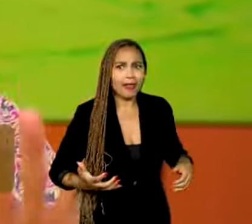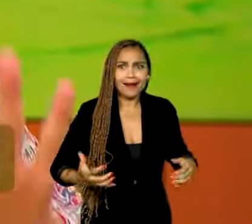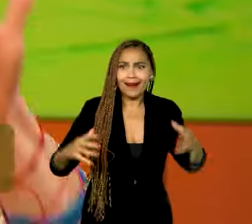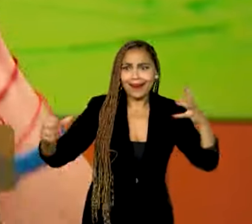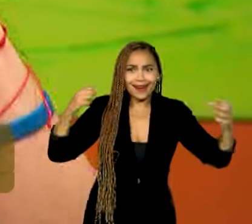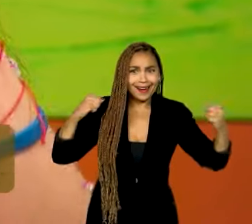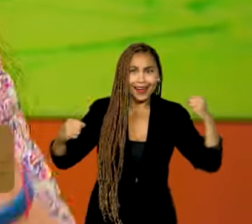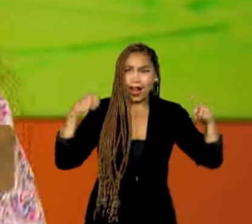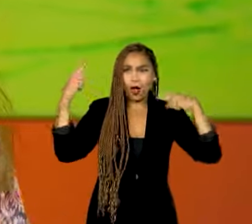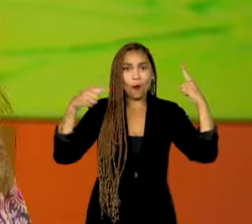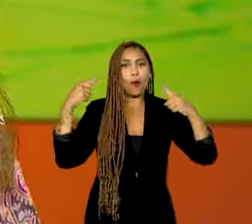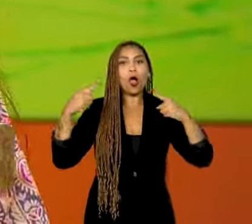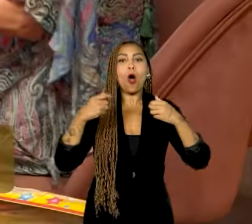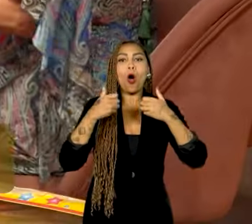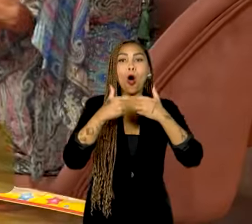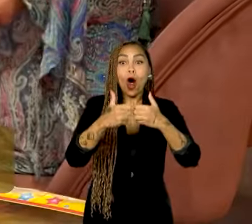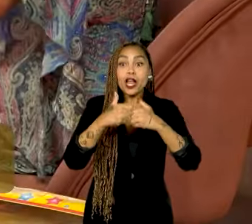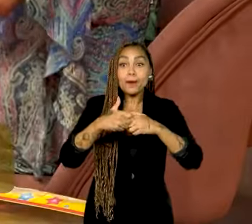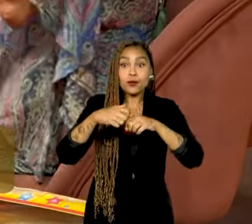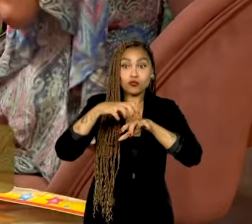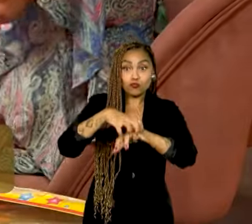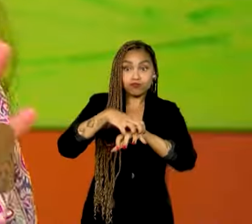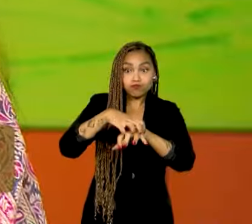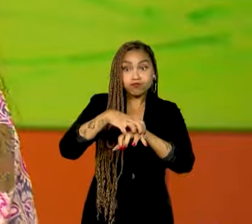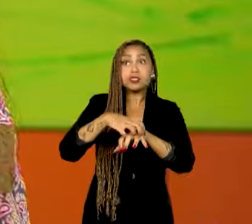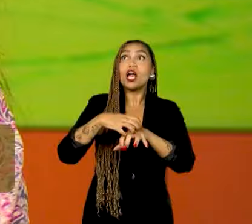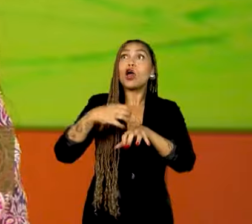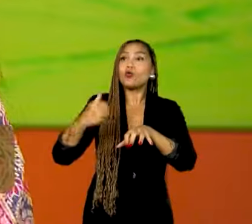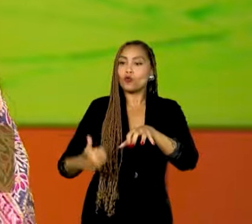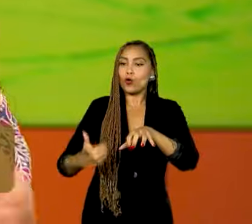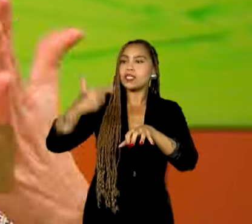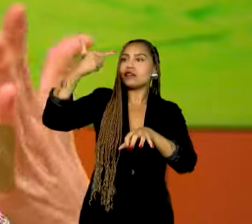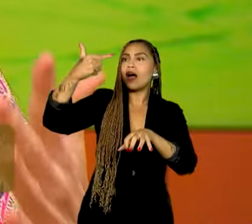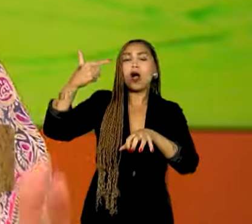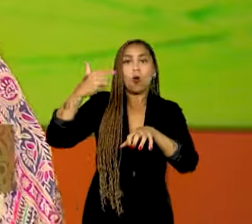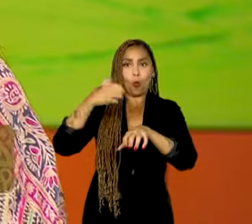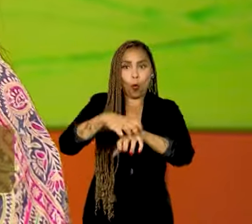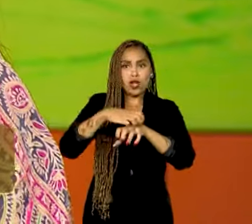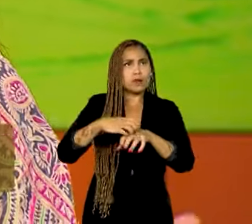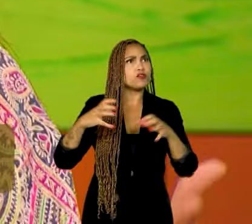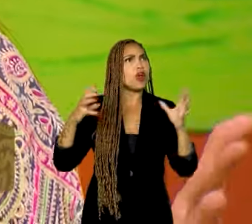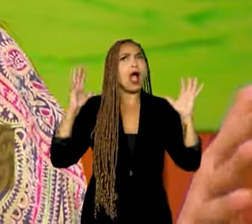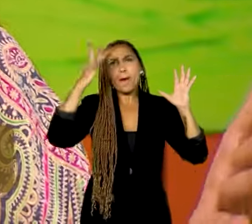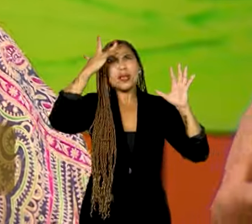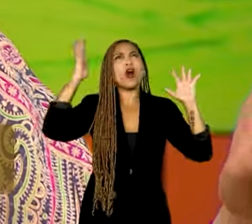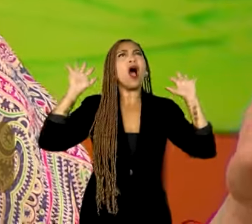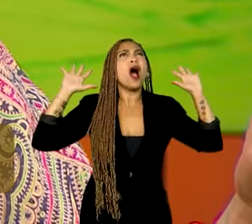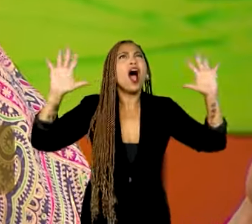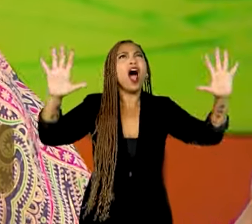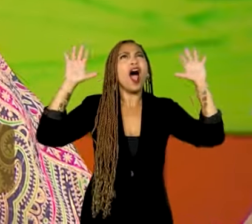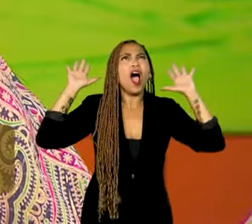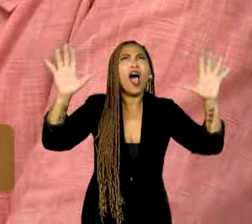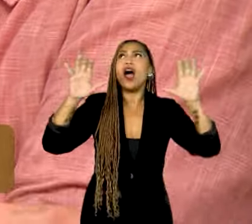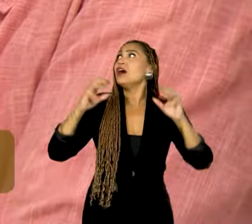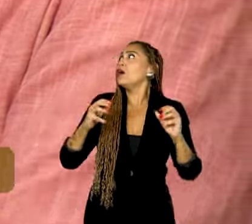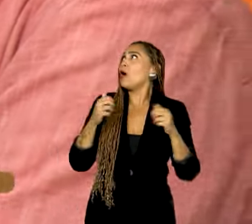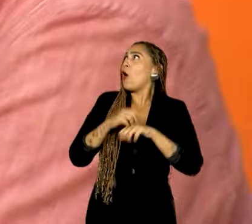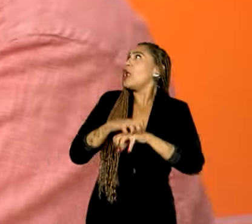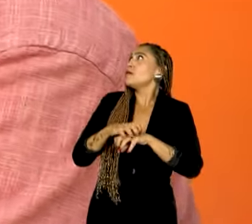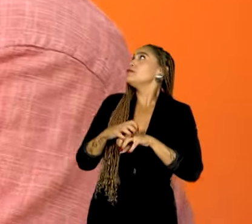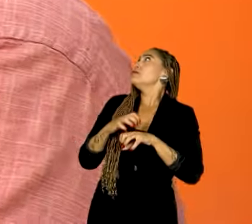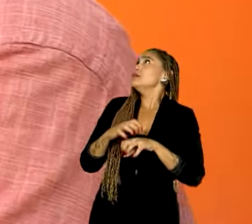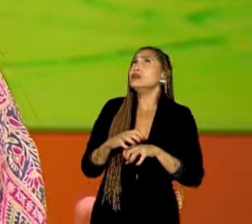gente, o ônibus fazia assim. Jesus! Enfim, são essas coisas assim que a gente fala, meu Deus do céu. Nem Madonna, viu?